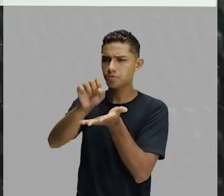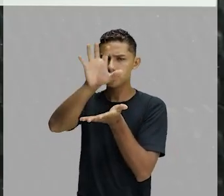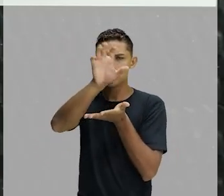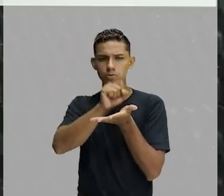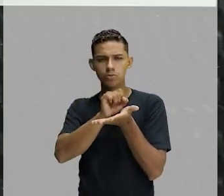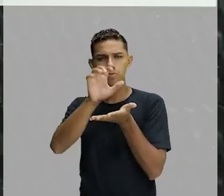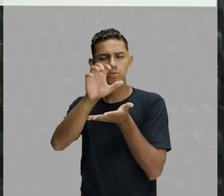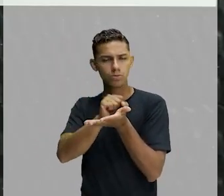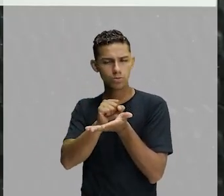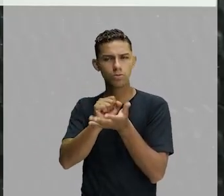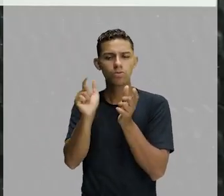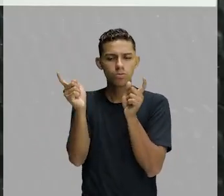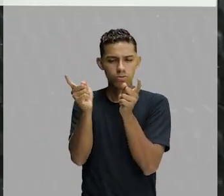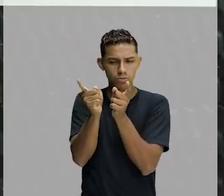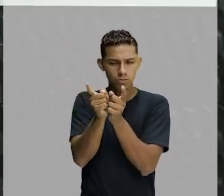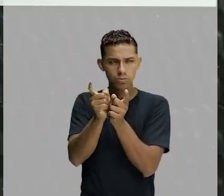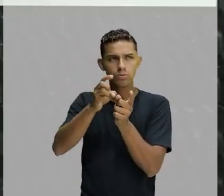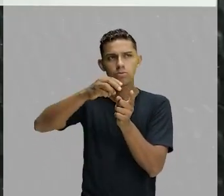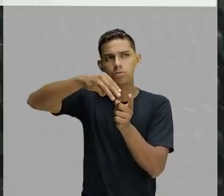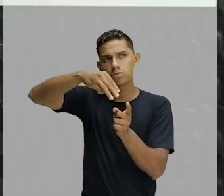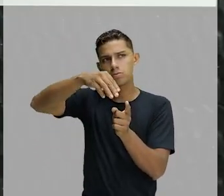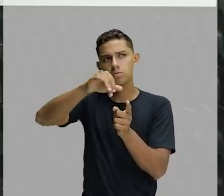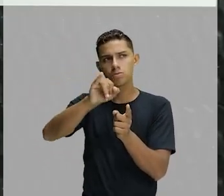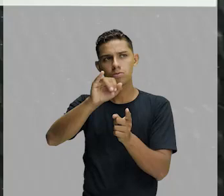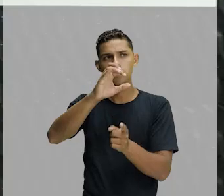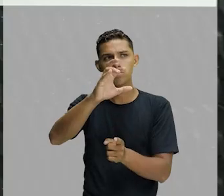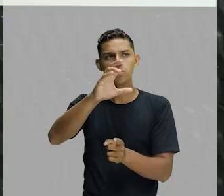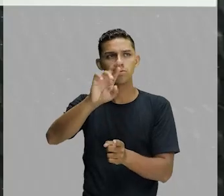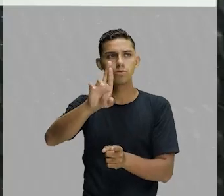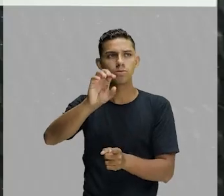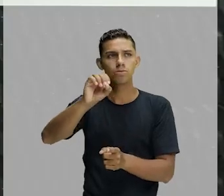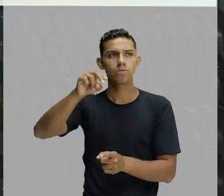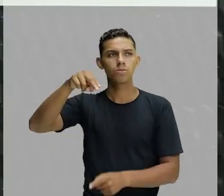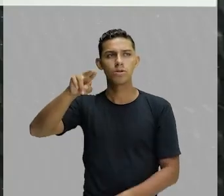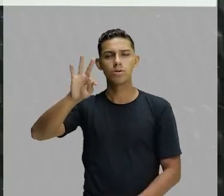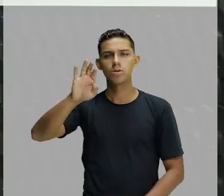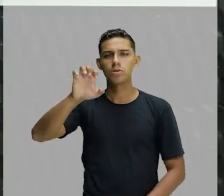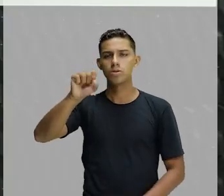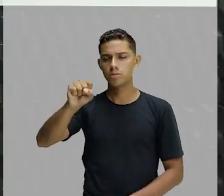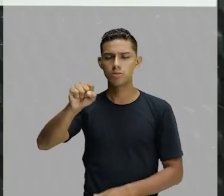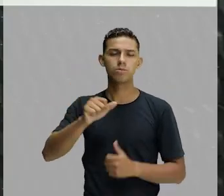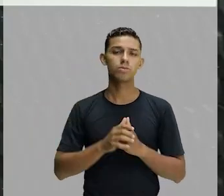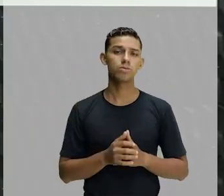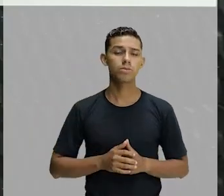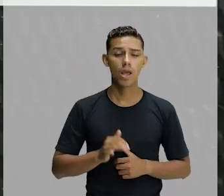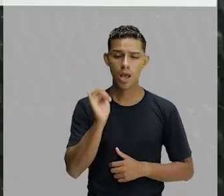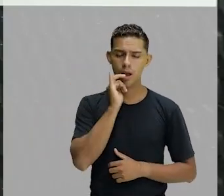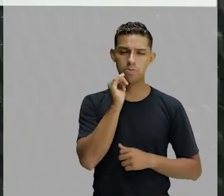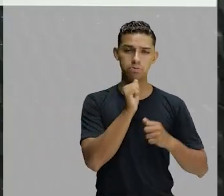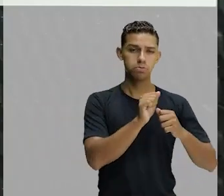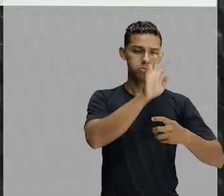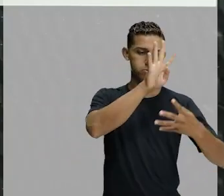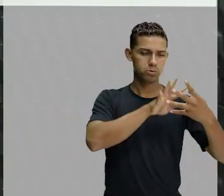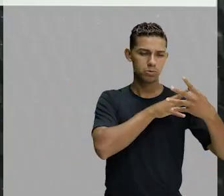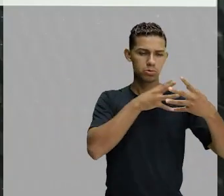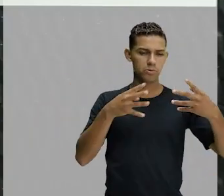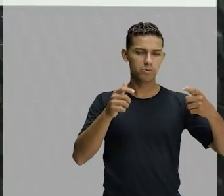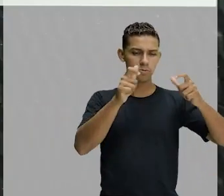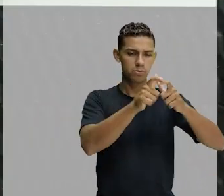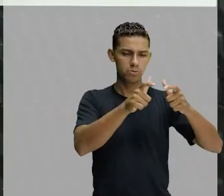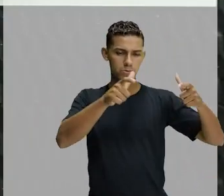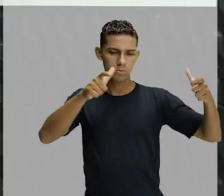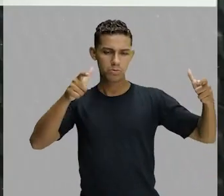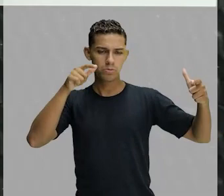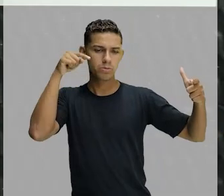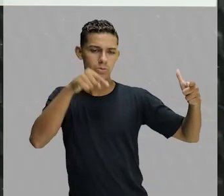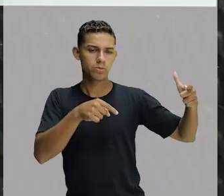respectivos cofatores enzimáticos, certo? Então, aqui eu tenho os macronutrientes que servirão para a produção